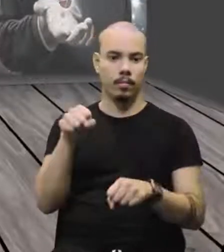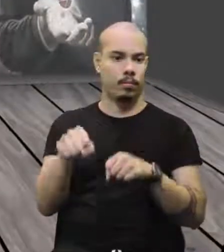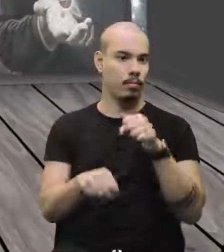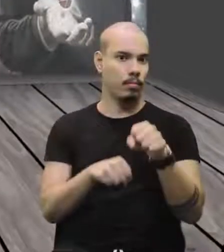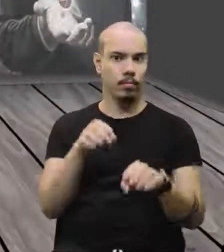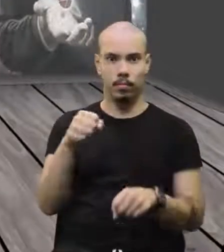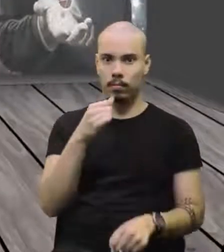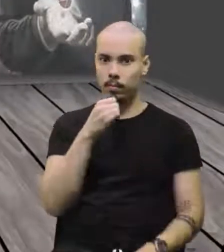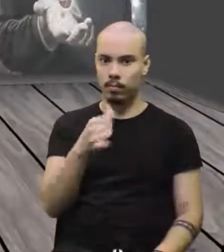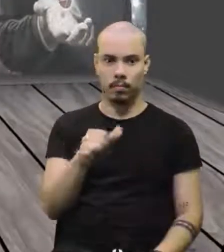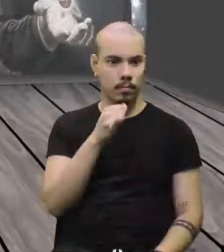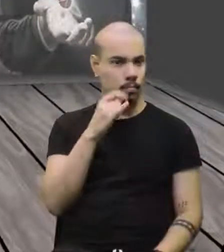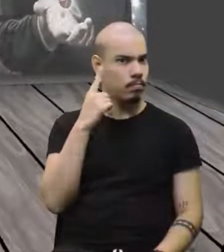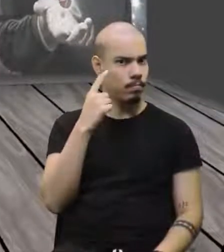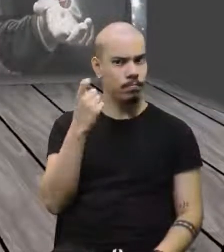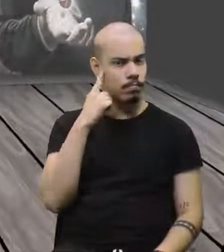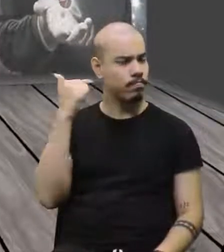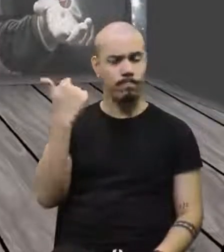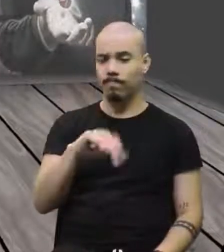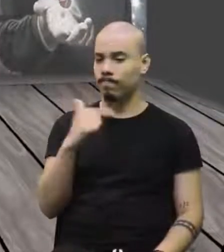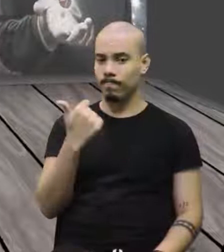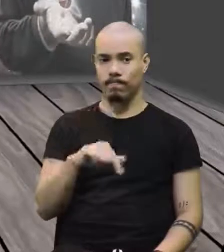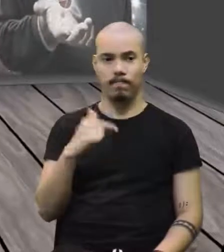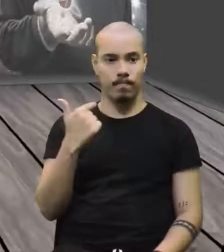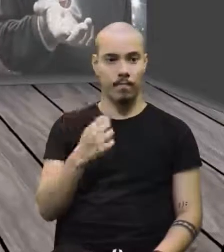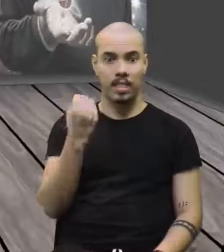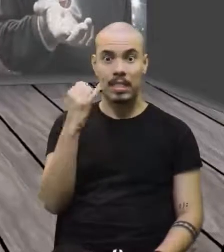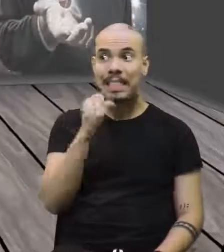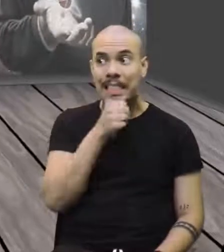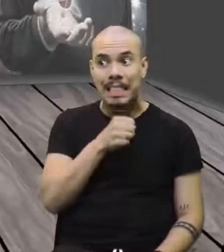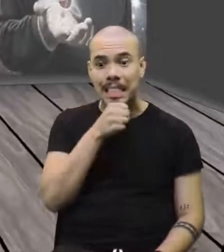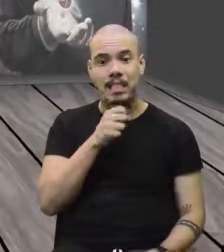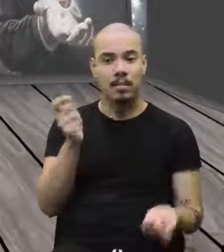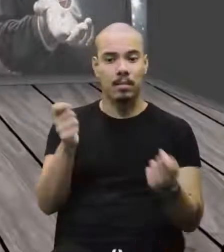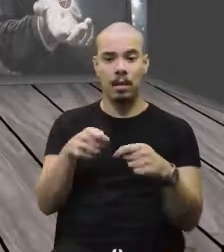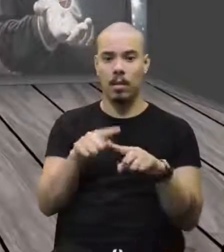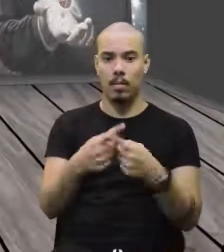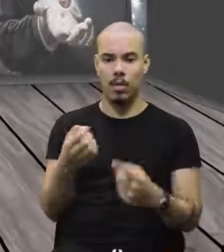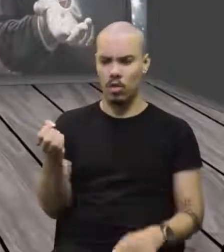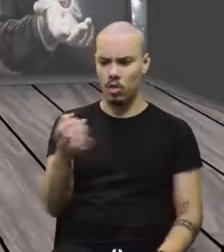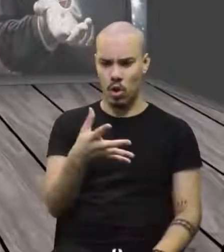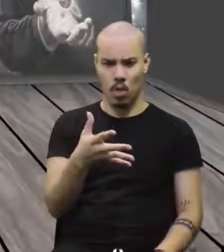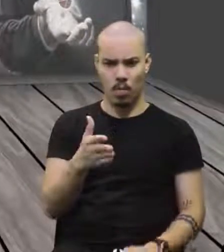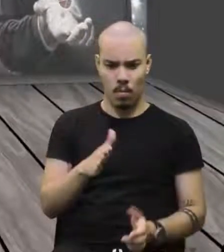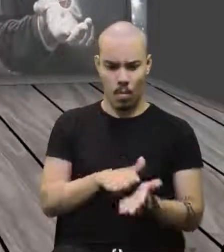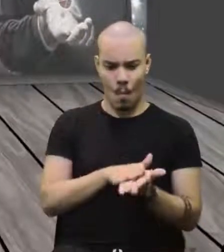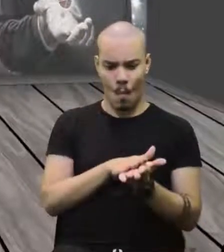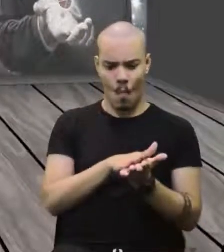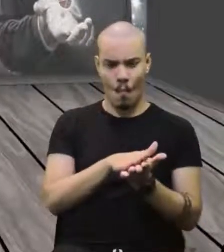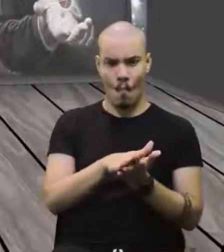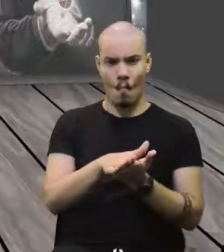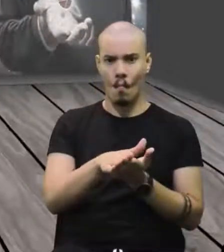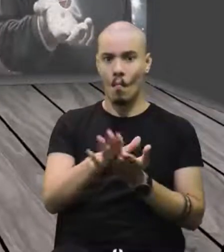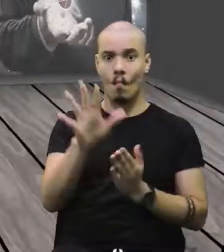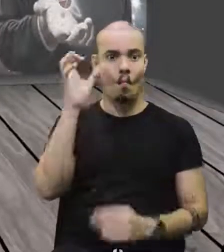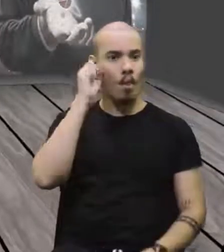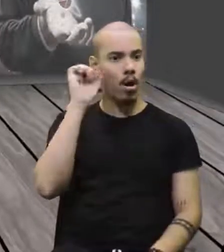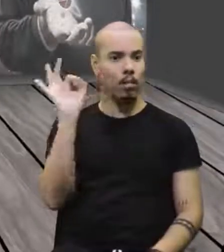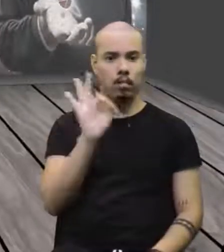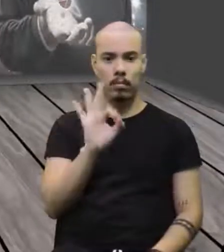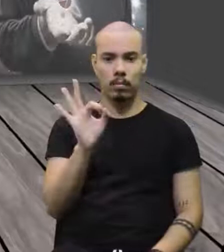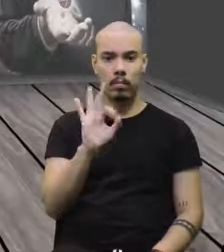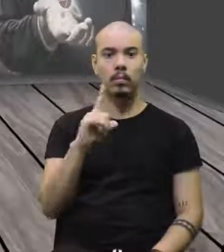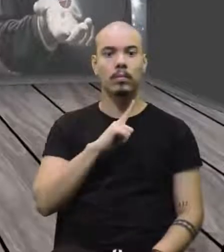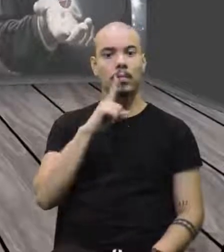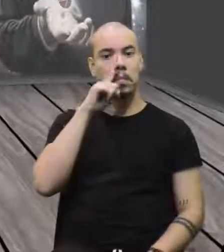faz barulho, só se ela estiver muito velha, né? Estiver toda acabada. Mas o que acontece? Ela novinha numa rua plana, você não escuta. Tem até o